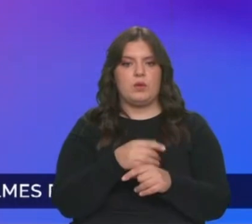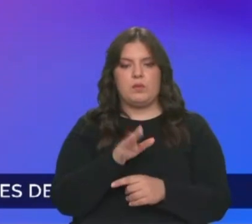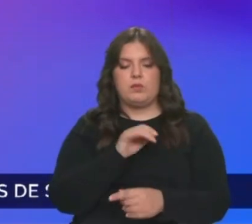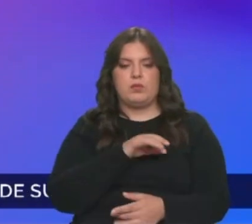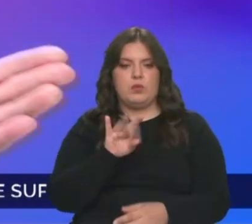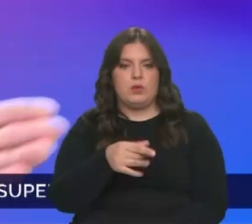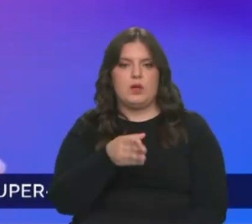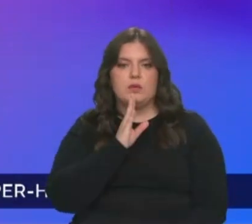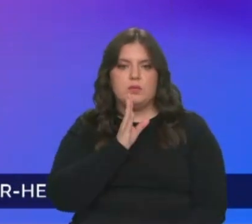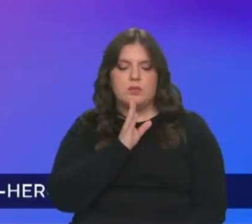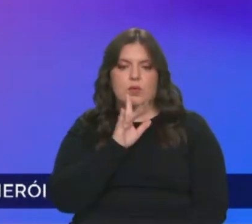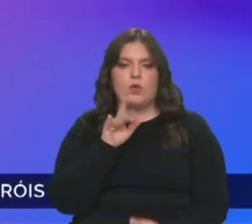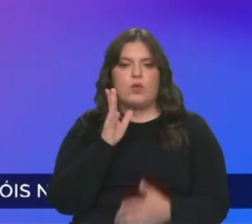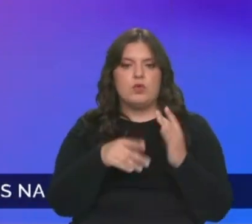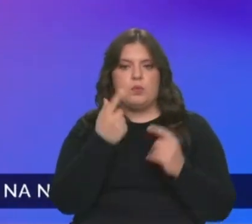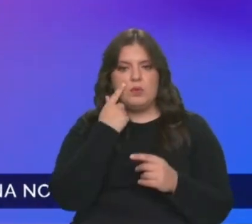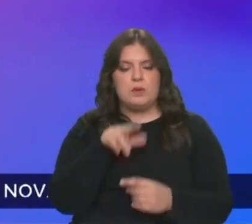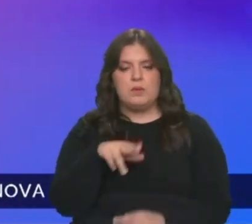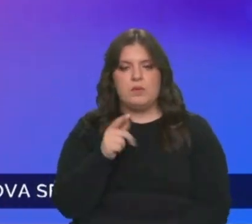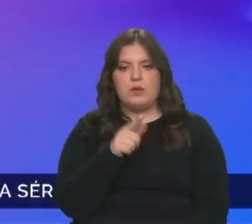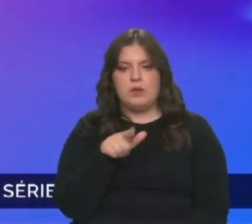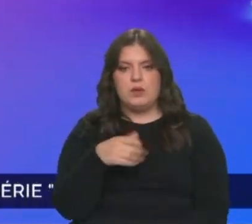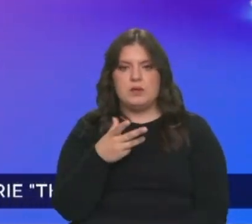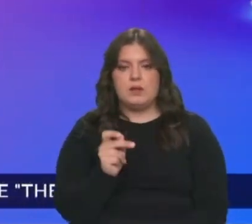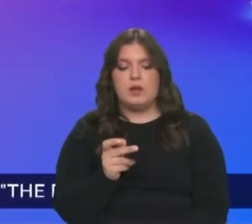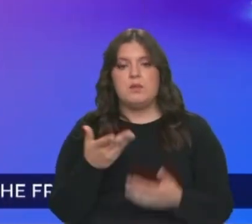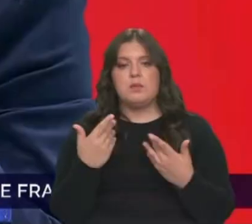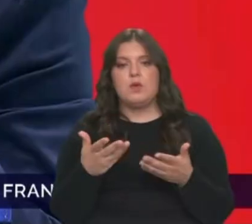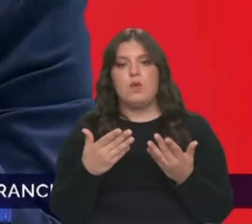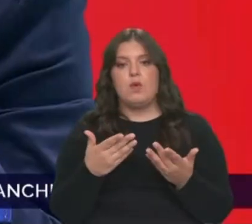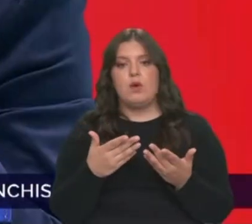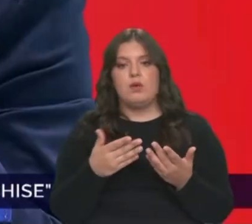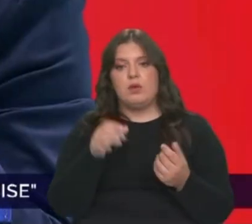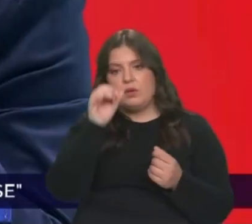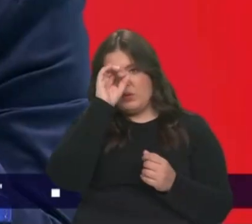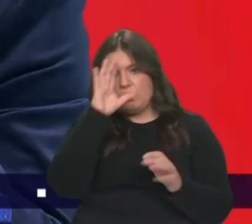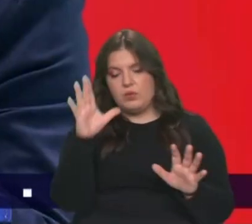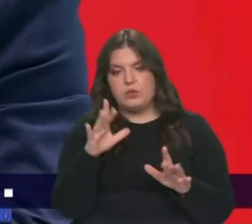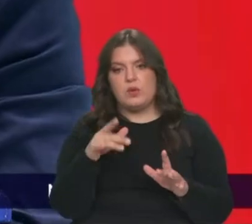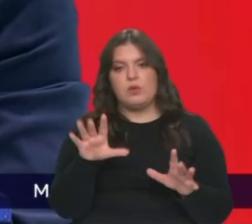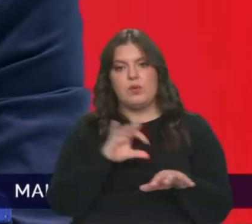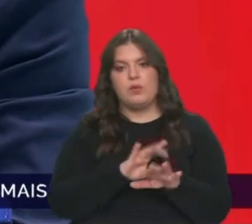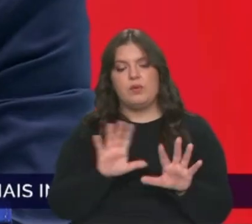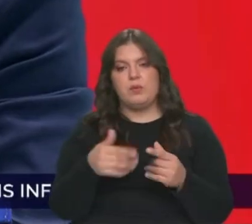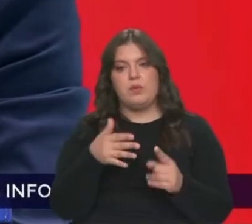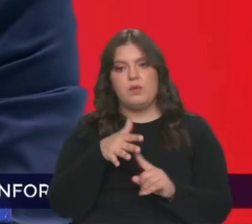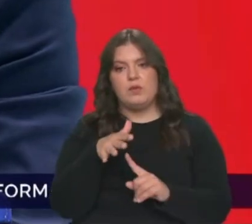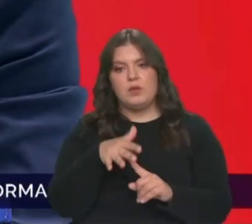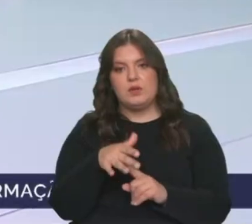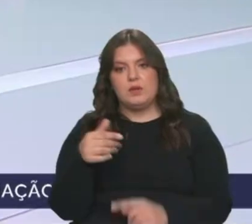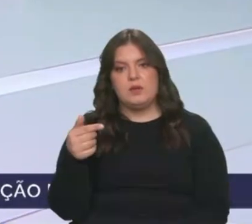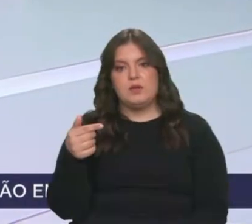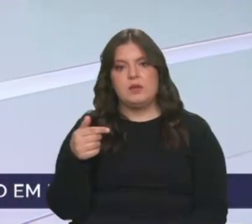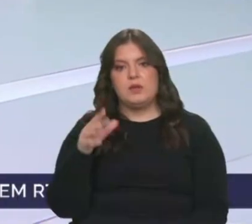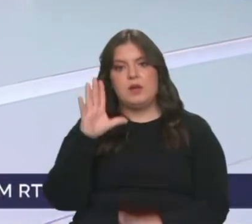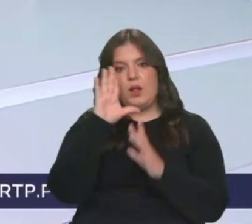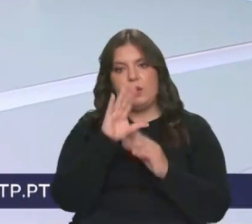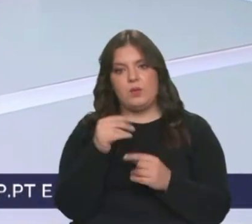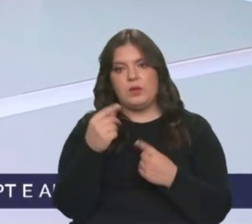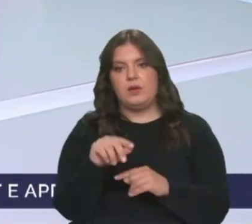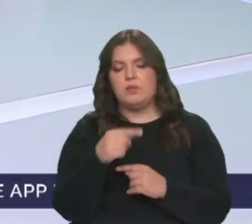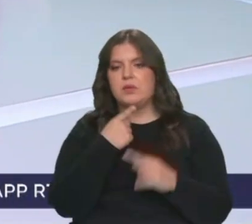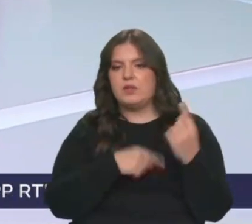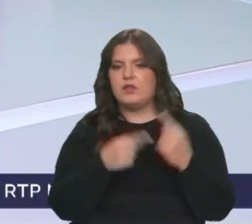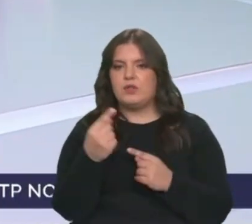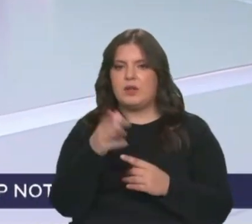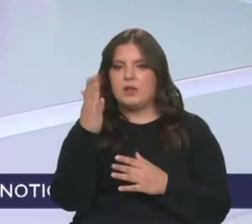Foi incrível. O que aconteceu, por exemplo, em Veneza. Só que agora chegou-se à conclusão que o confinamento teve influências na Lua. Pode parecer estranho a